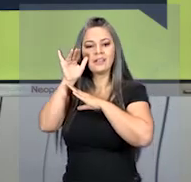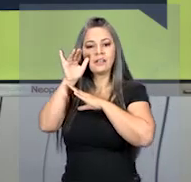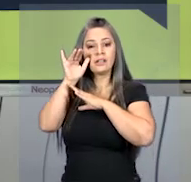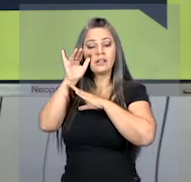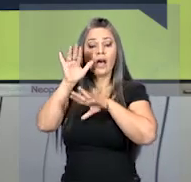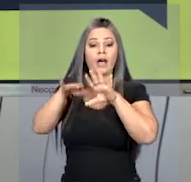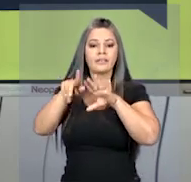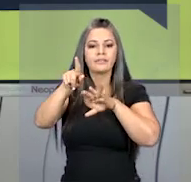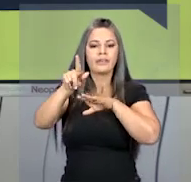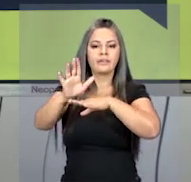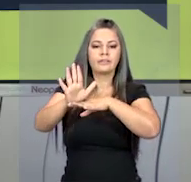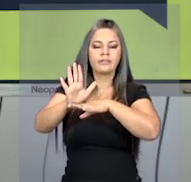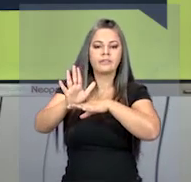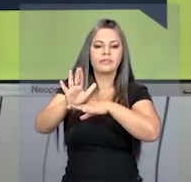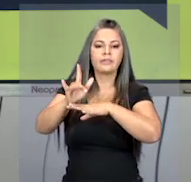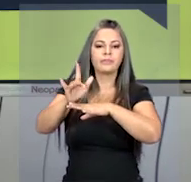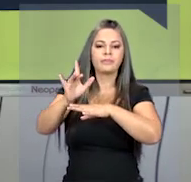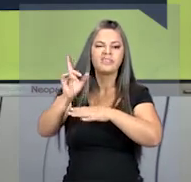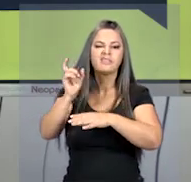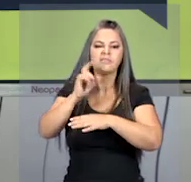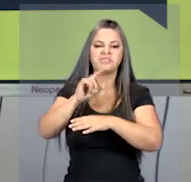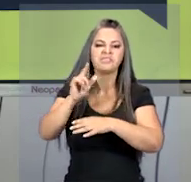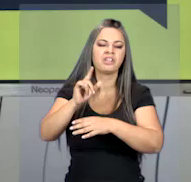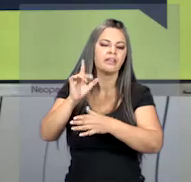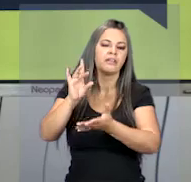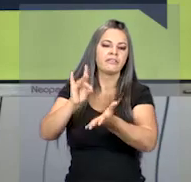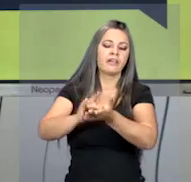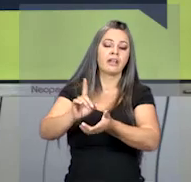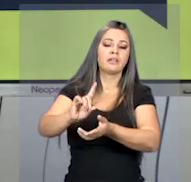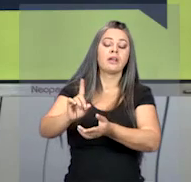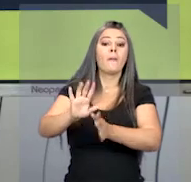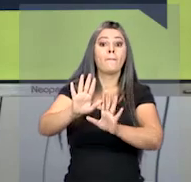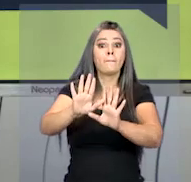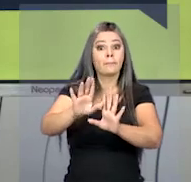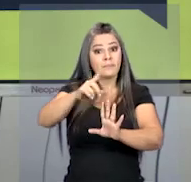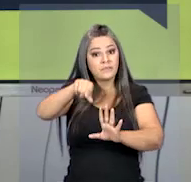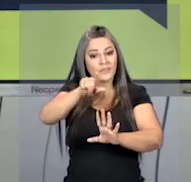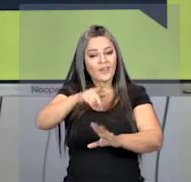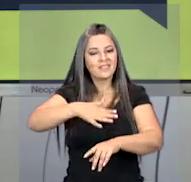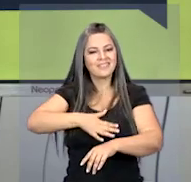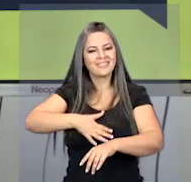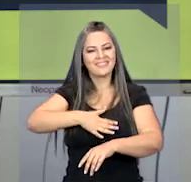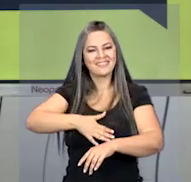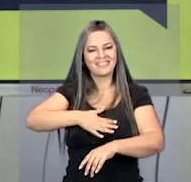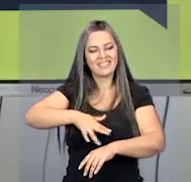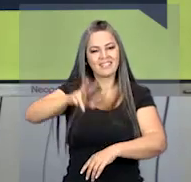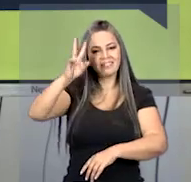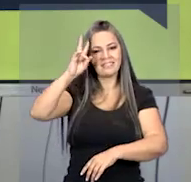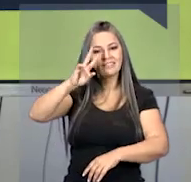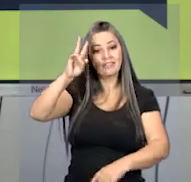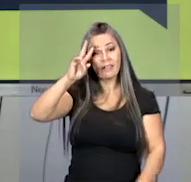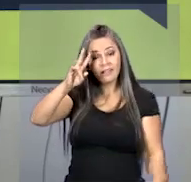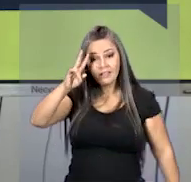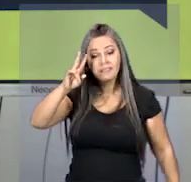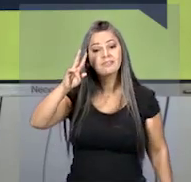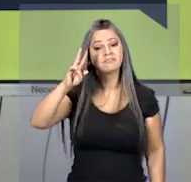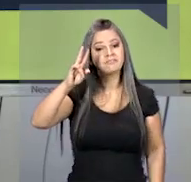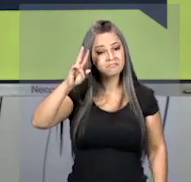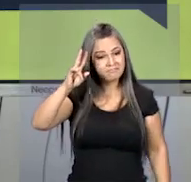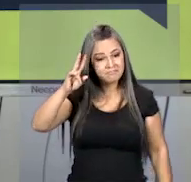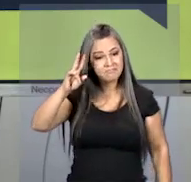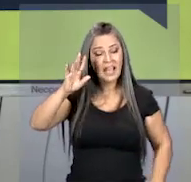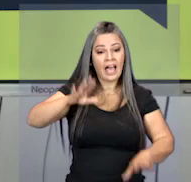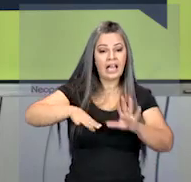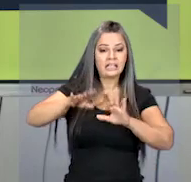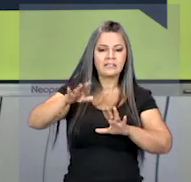de real. Olha que incrível isso. Nós vamos ali ouvir uma história, nós sabemos que não é real muitas vezes. Às vezes pode ser um